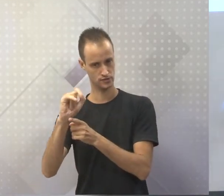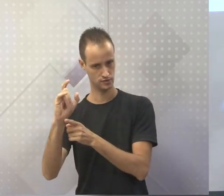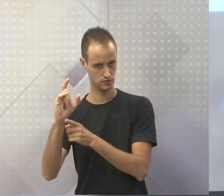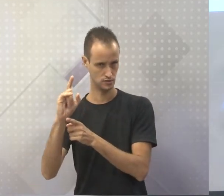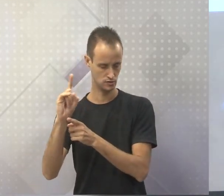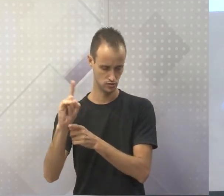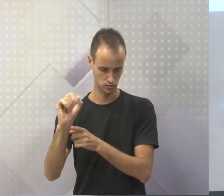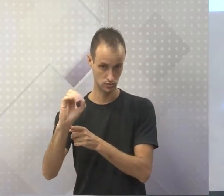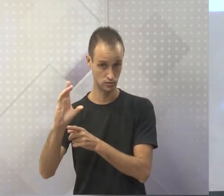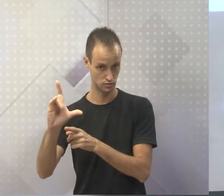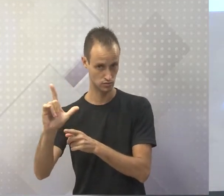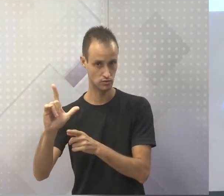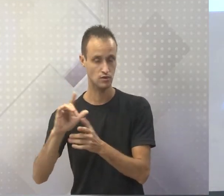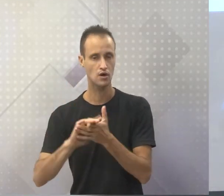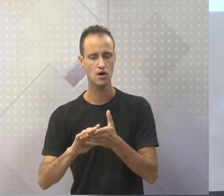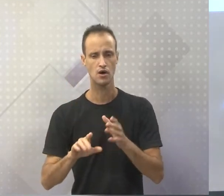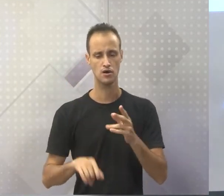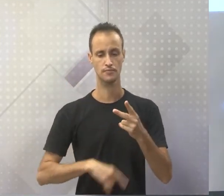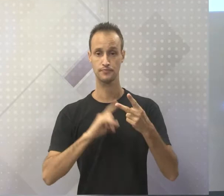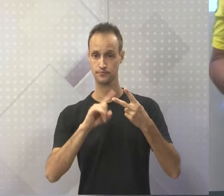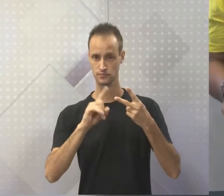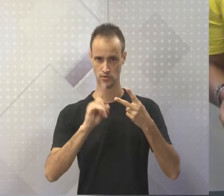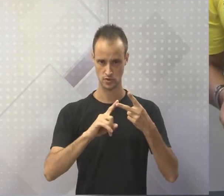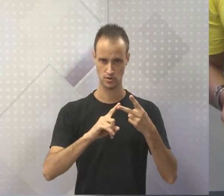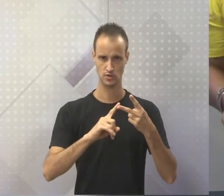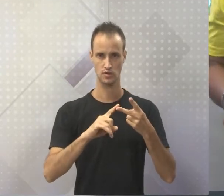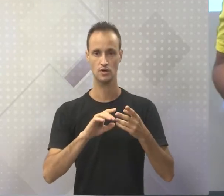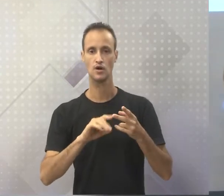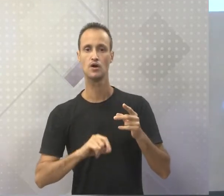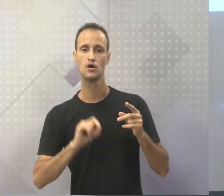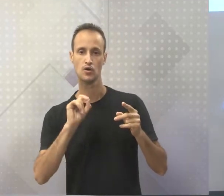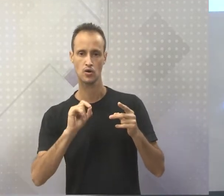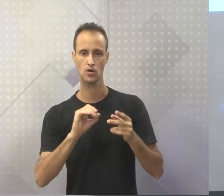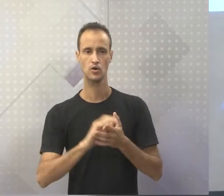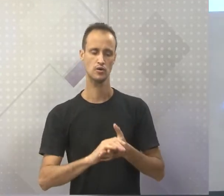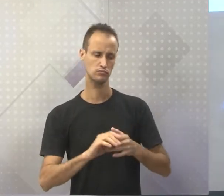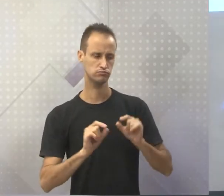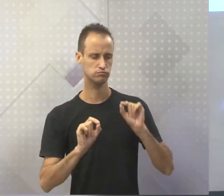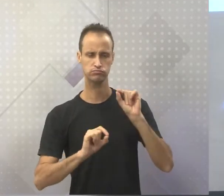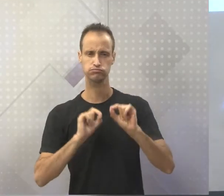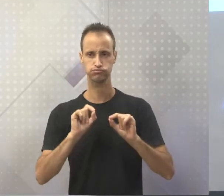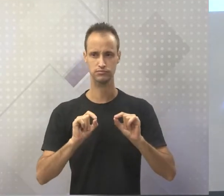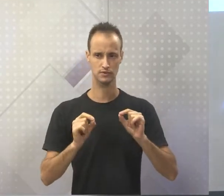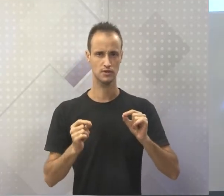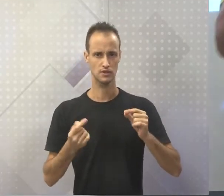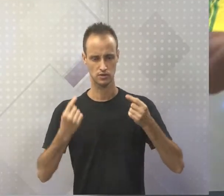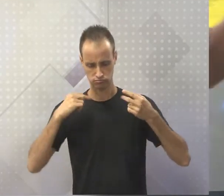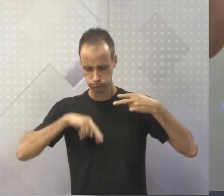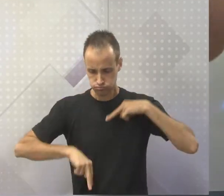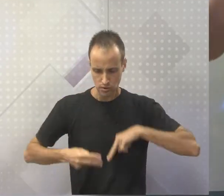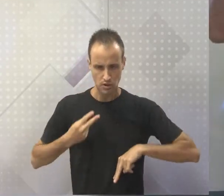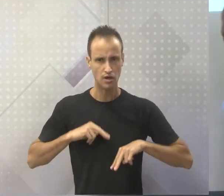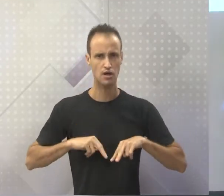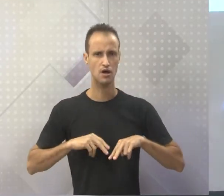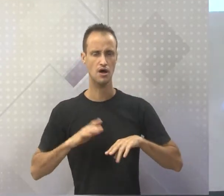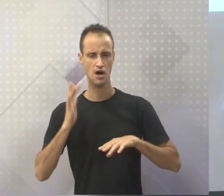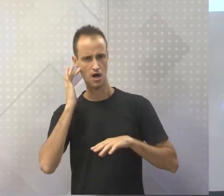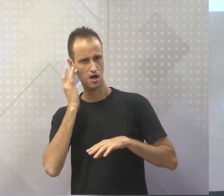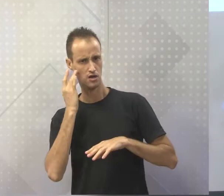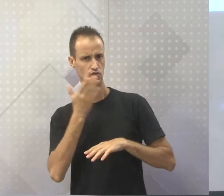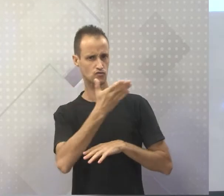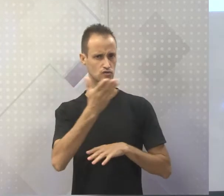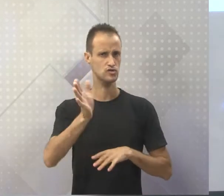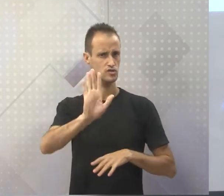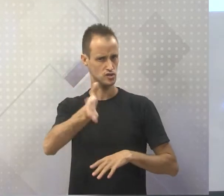mineralocorticoides, eles são chamados de corticosteroides. Acho que alguns de vocês já fizeram uso